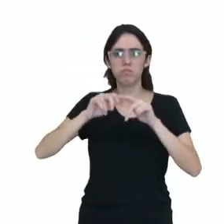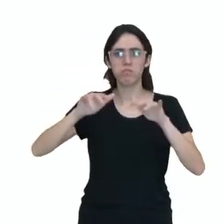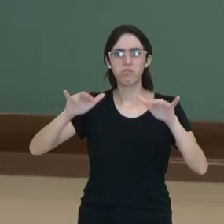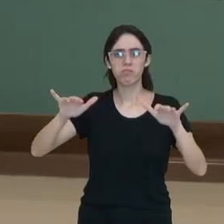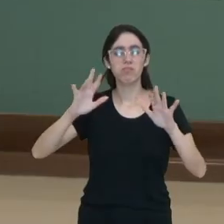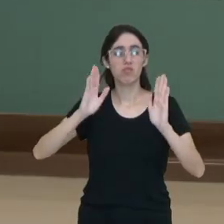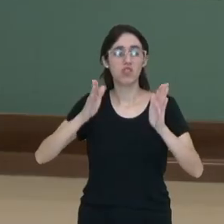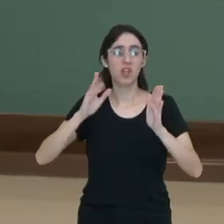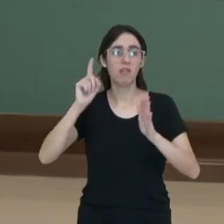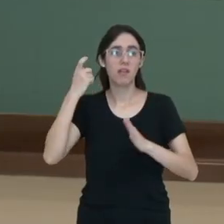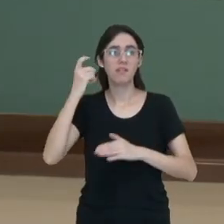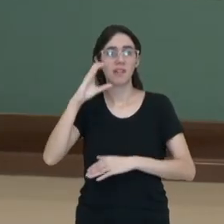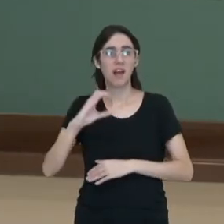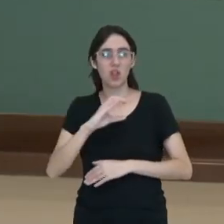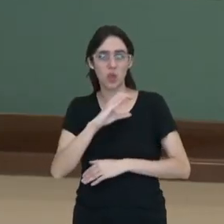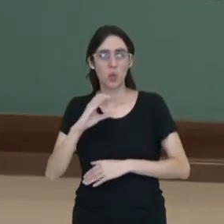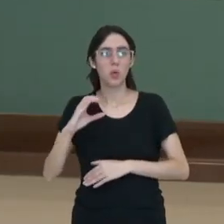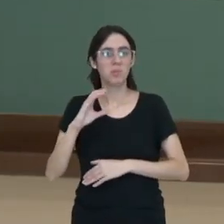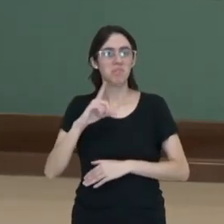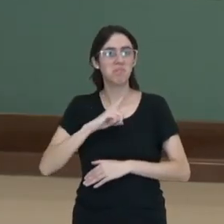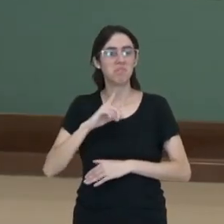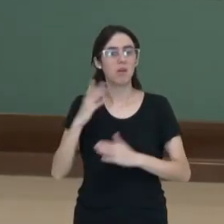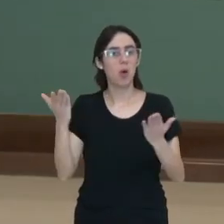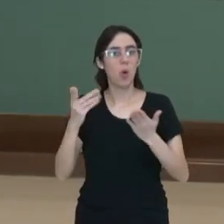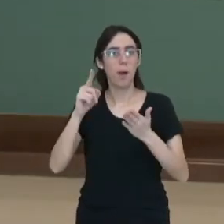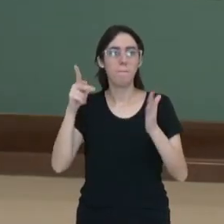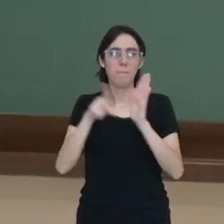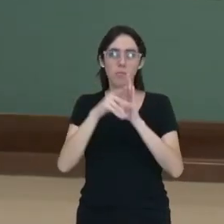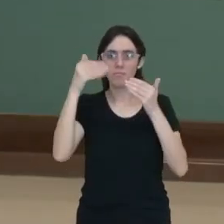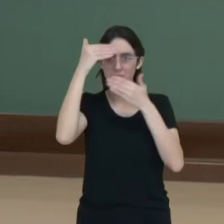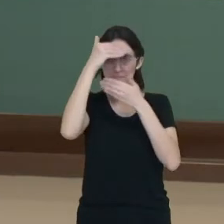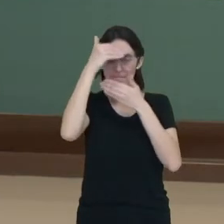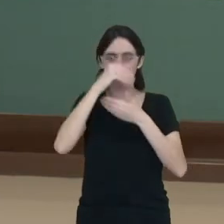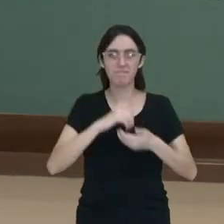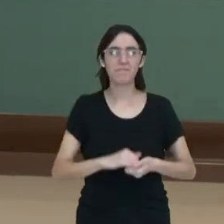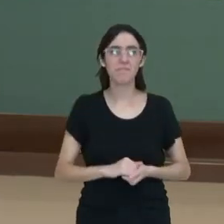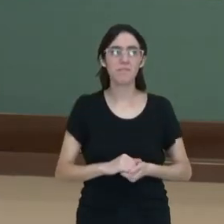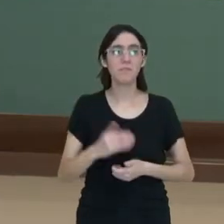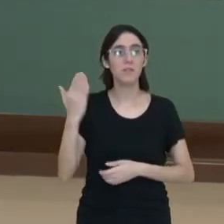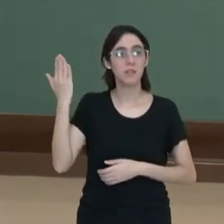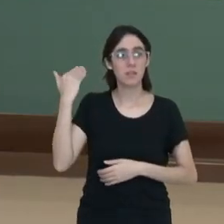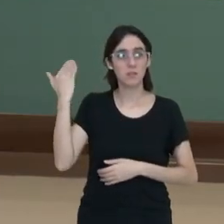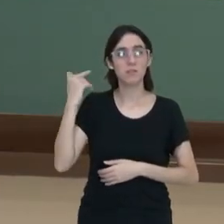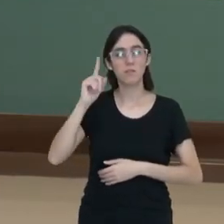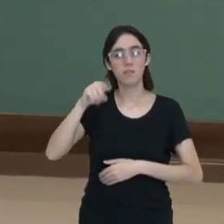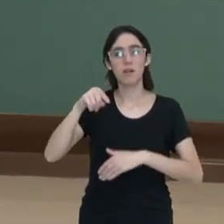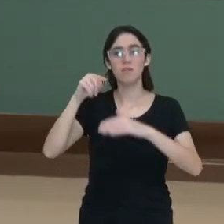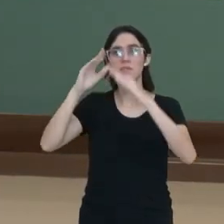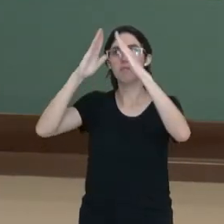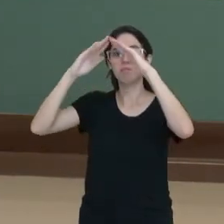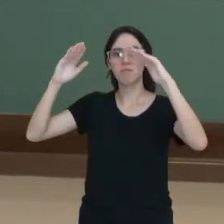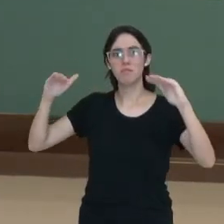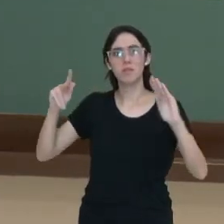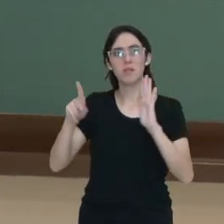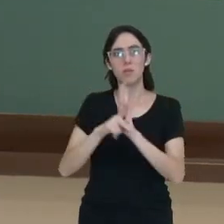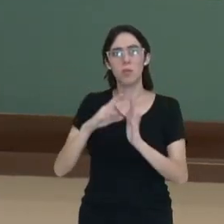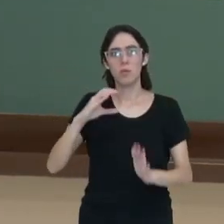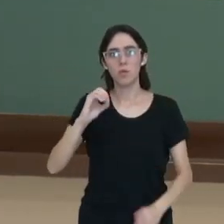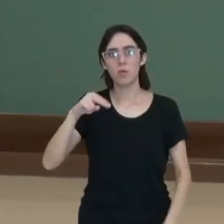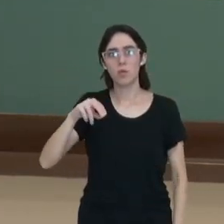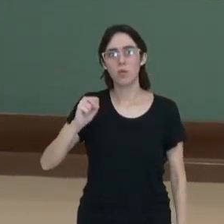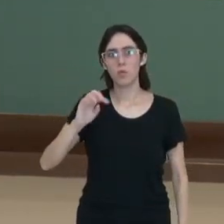e islâmico. Até 1453 foi Catedral de Constantinopla, com aquela exceção que o professor Roberto comentou.